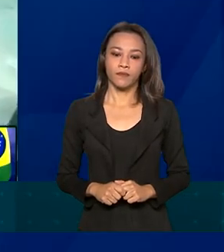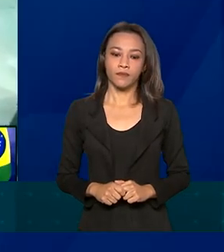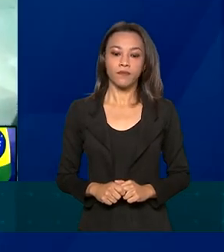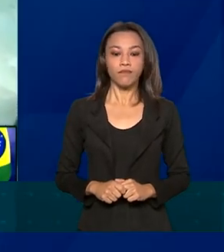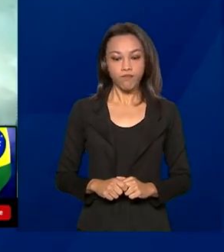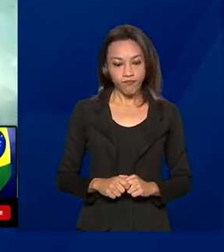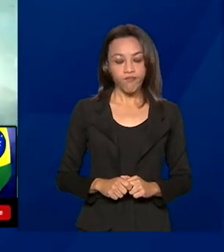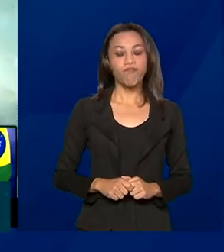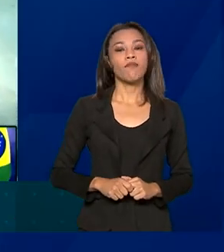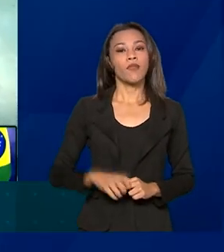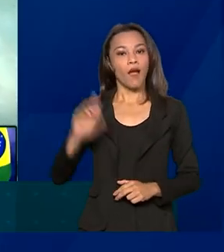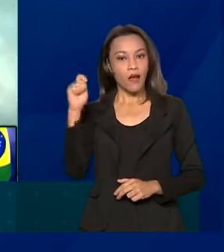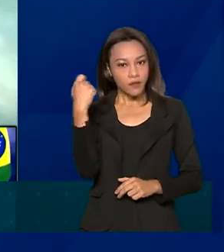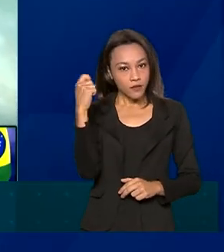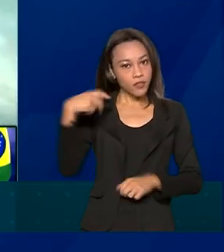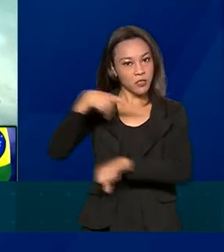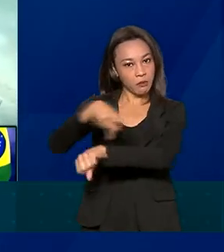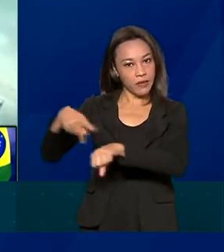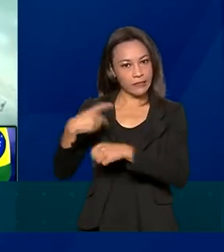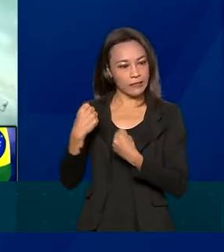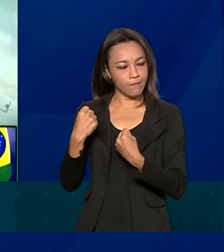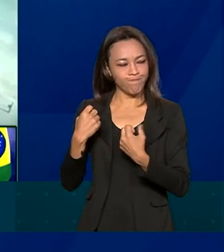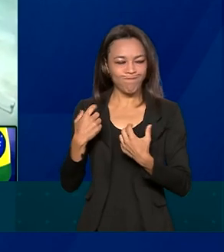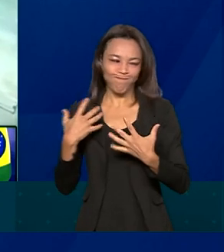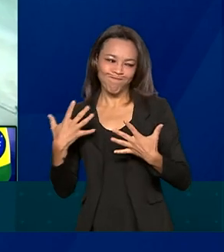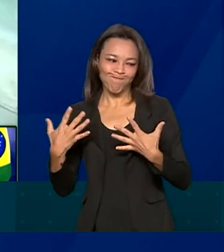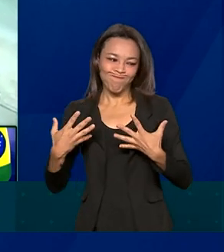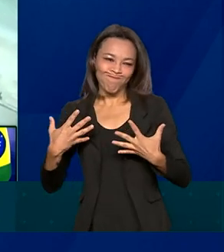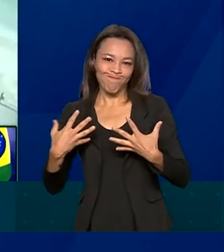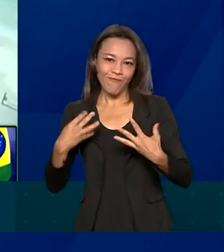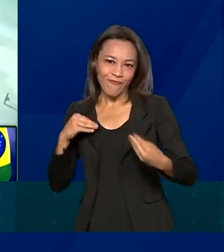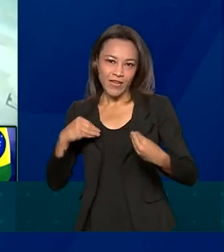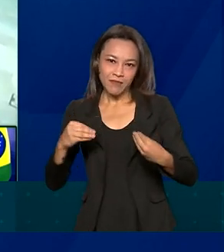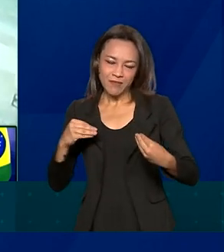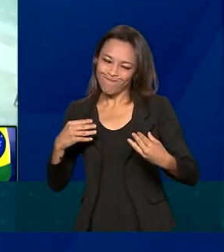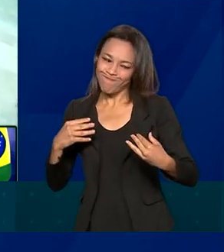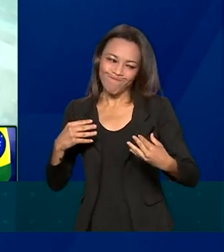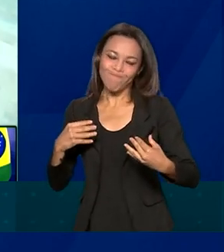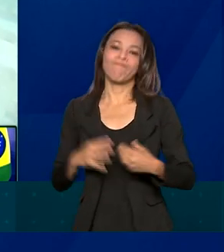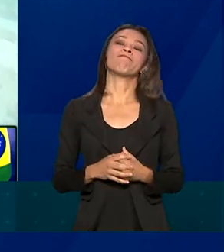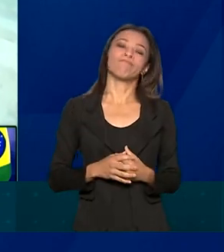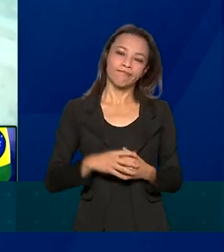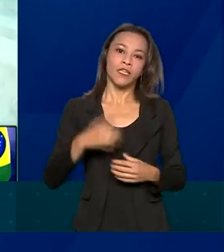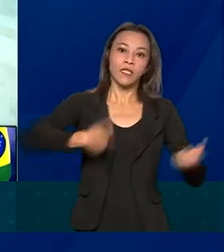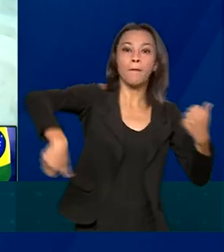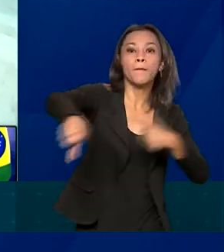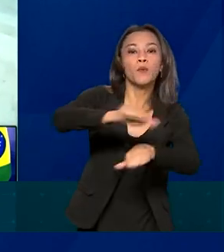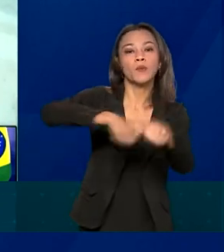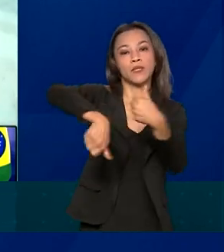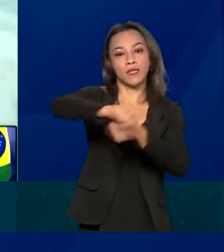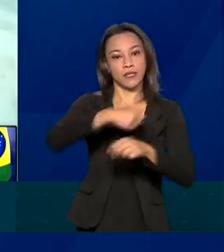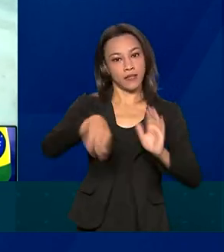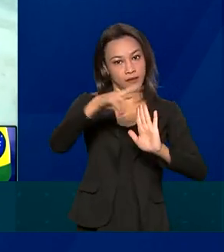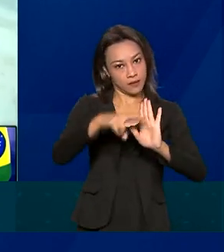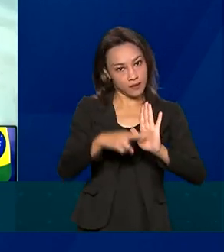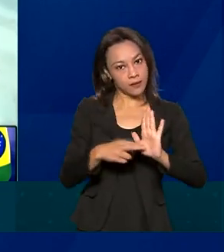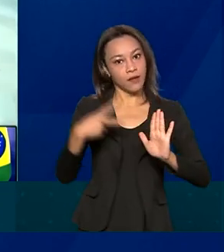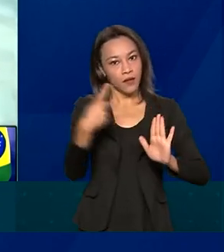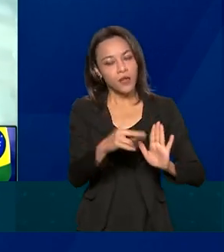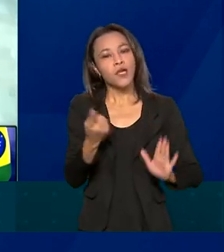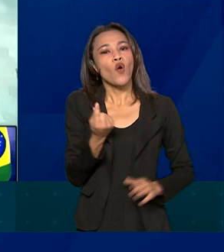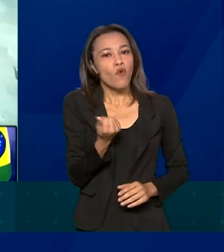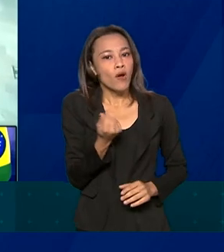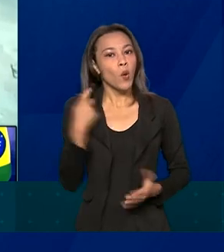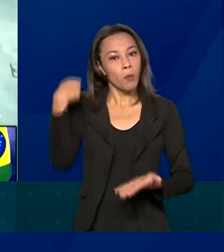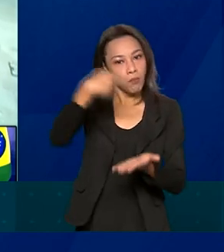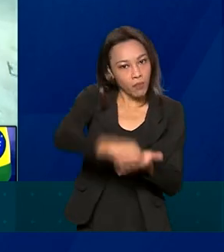A Argentina ainda se mostra resistente à proposta de flexibilização e mudanças na tarifa externa comum, que são os valores pagos